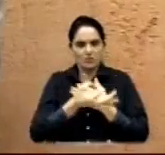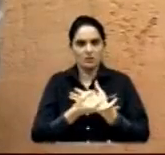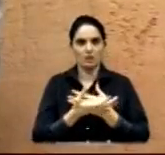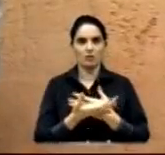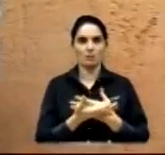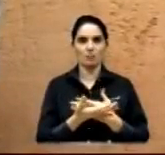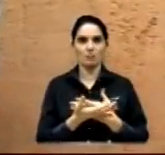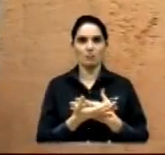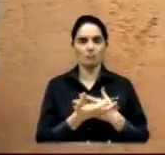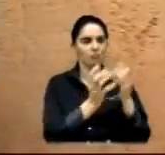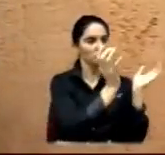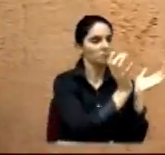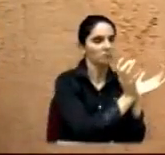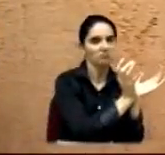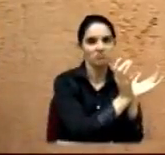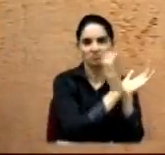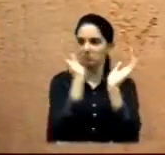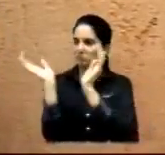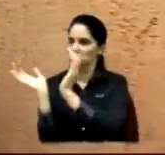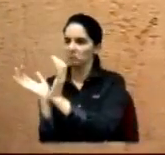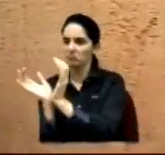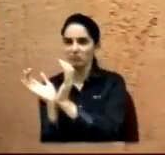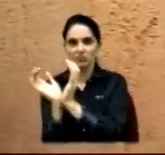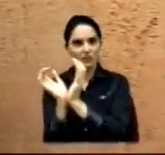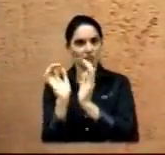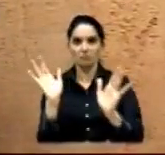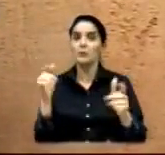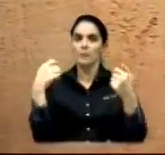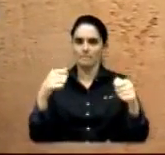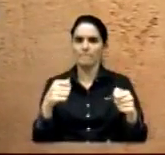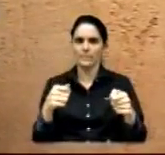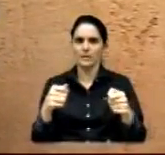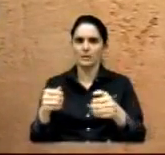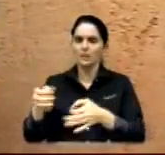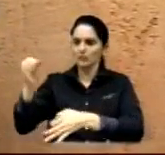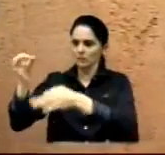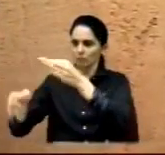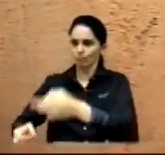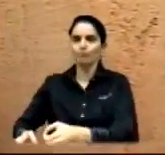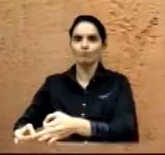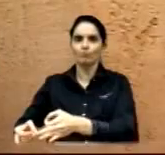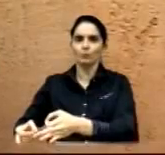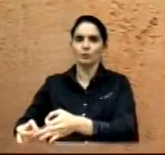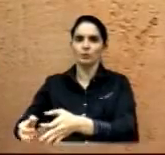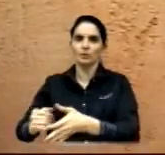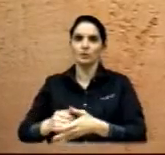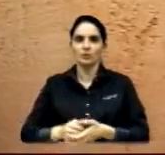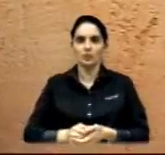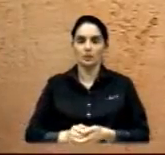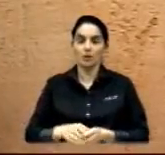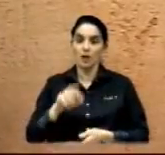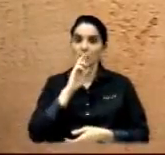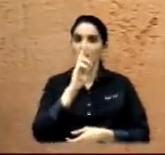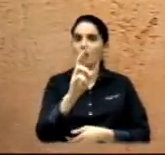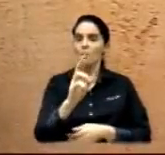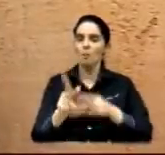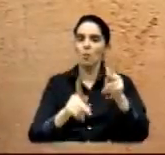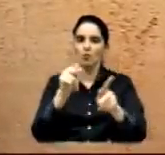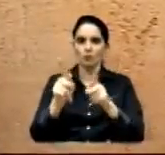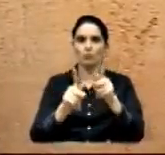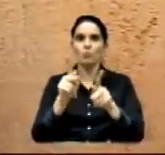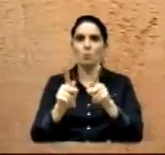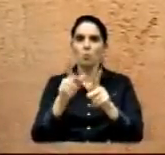partido A ou partido B, ele vai ter que ser julgado e é isso que a gente espera. Essa resposta da população limeirense em